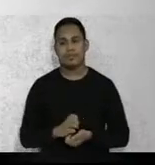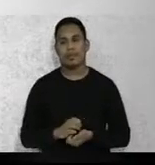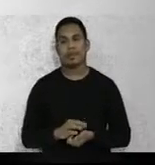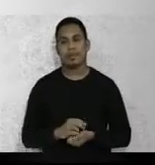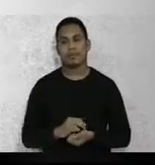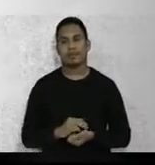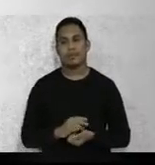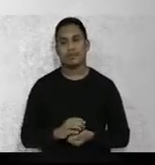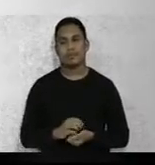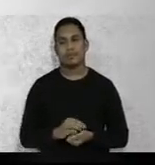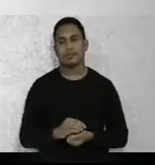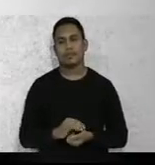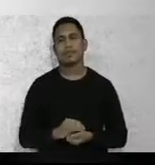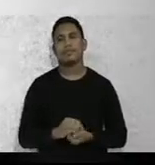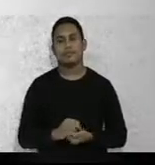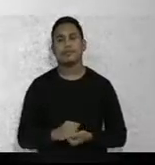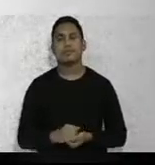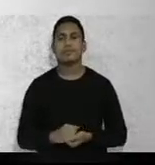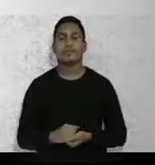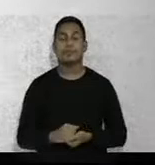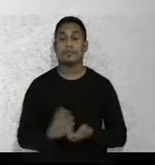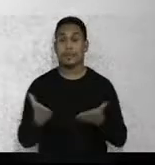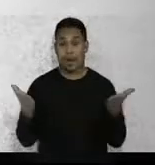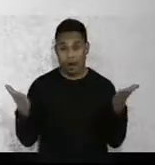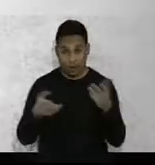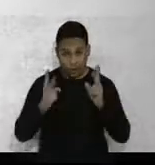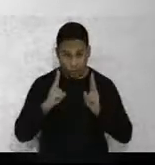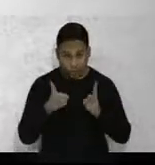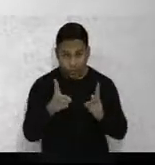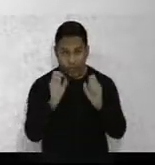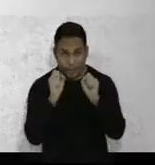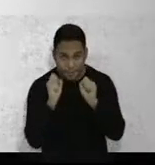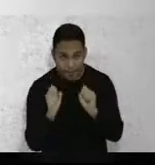Prontinha, posso continuar? Produção.